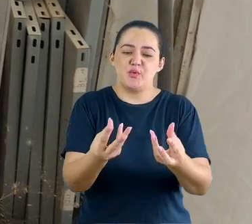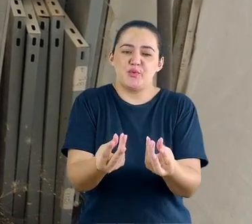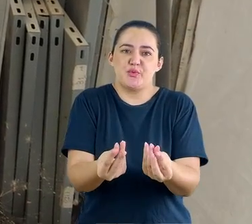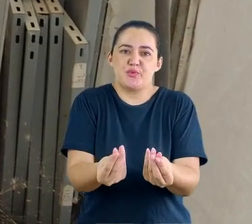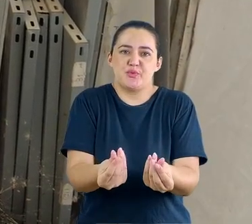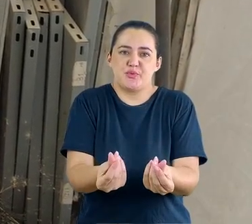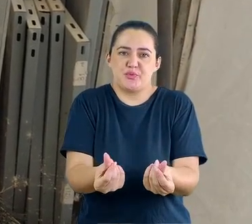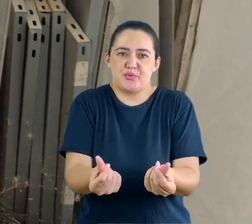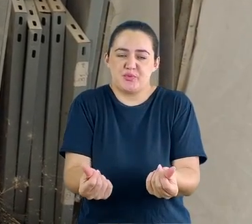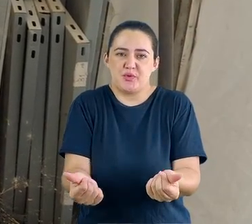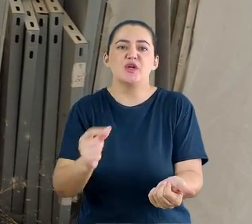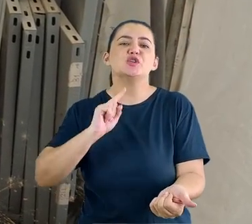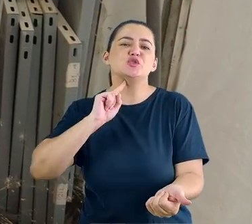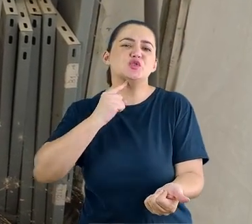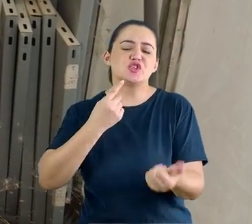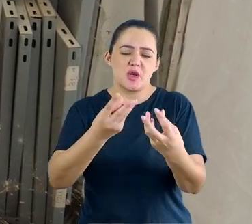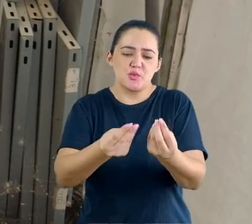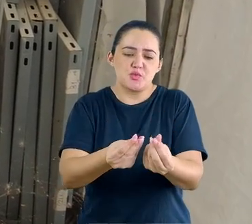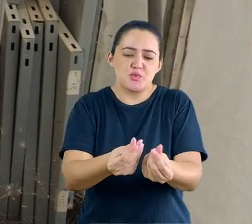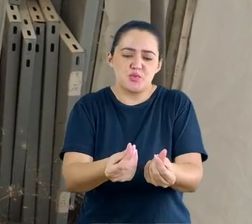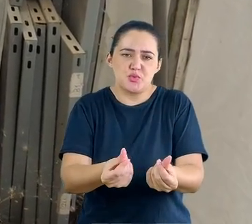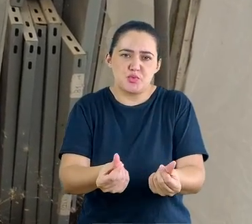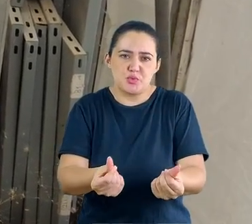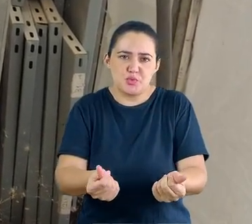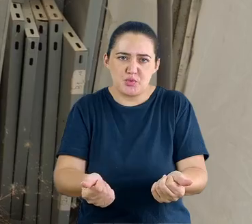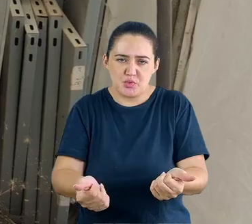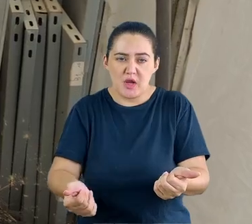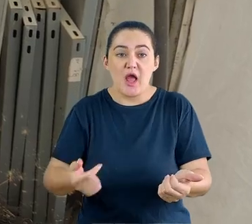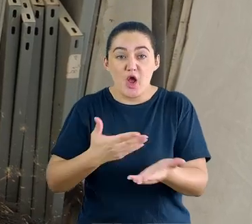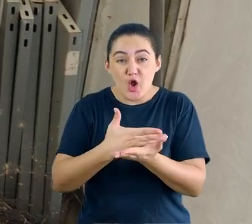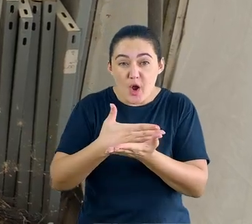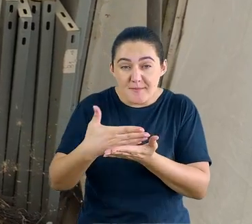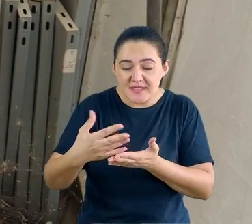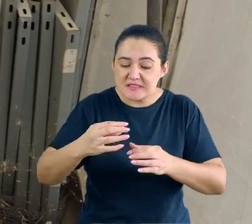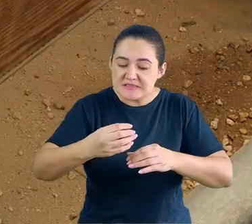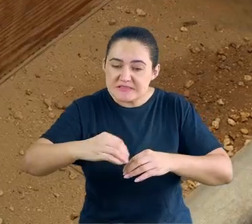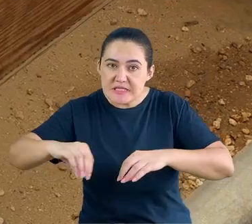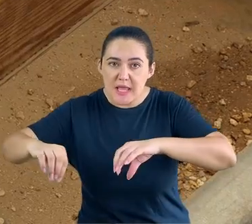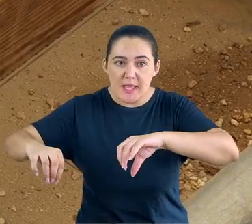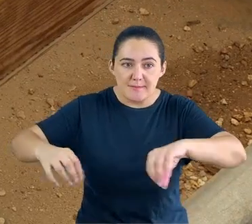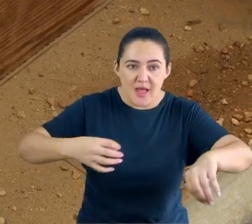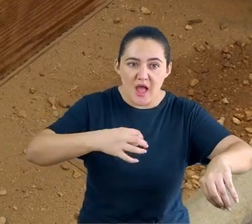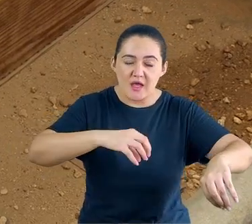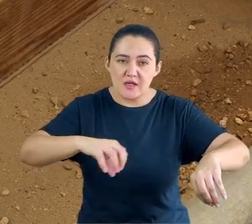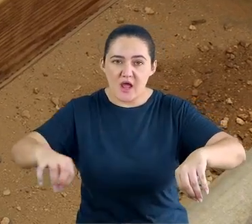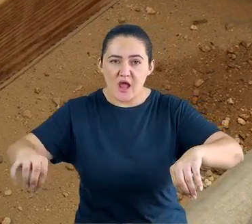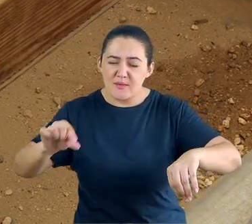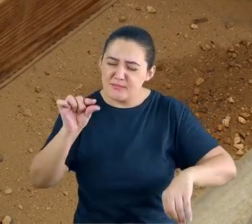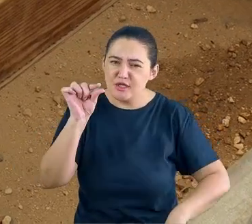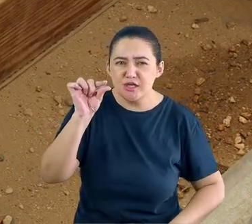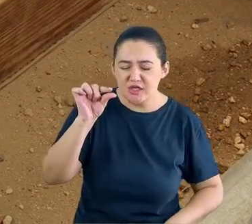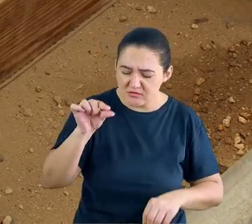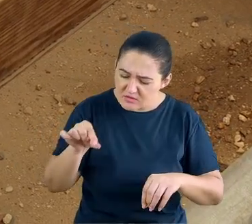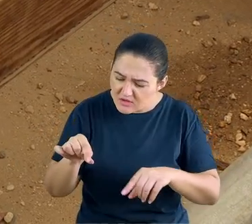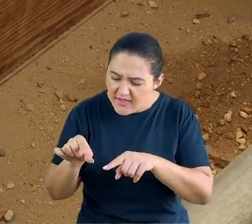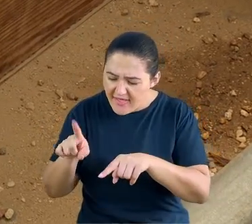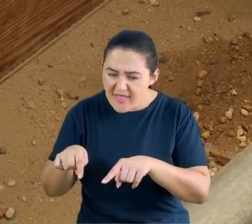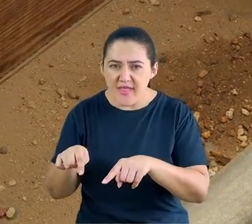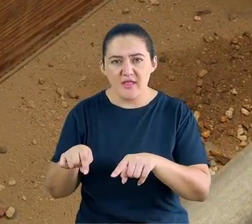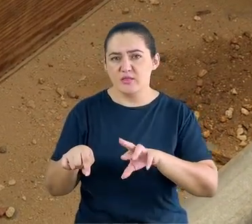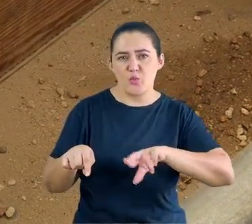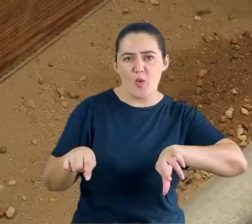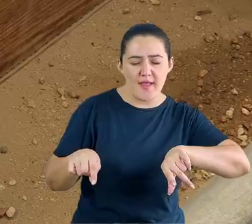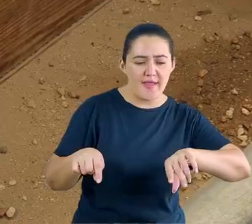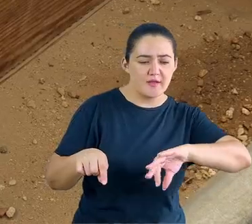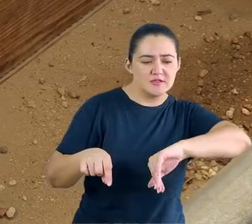que o barro, a sujeira vai saindo e começa o processo de separar todos aqueles minúsculos artefatos que